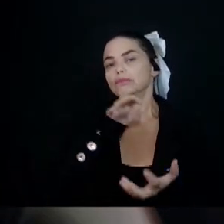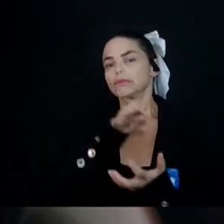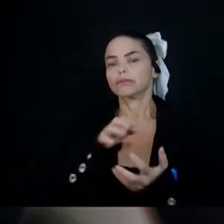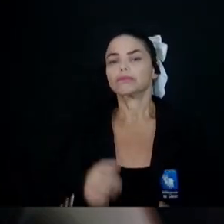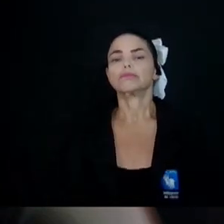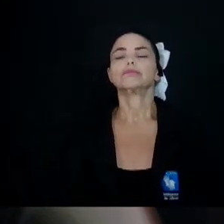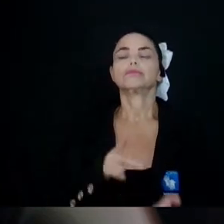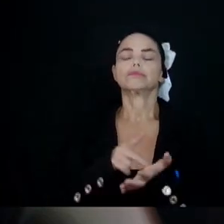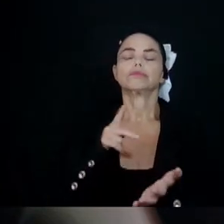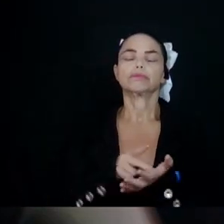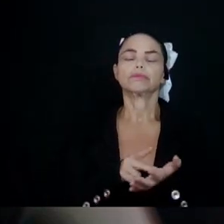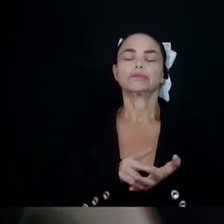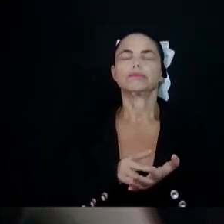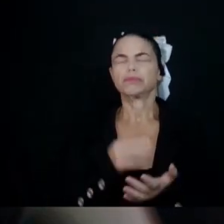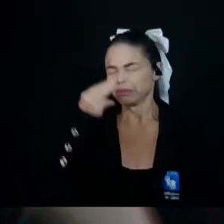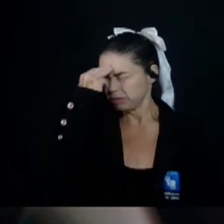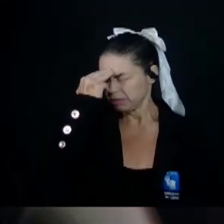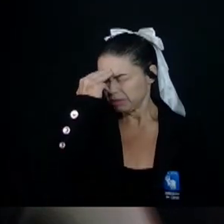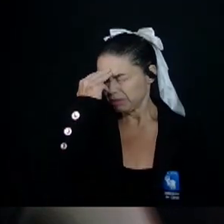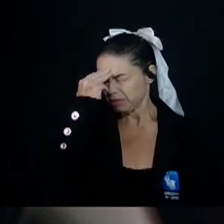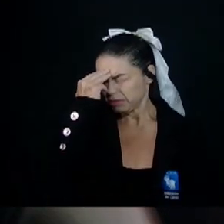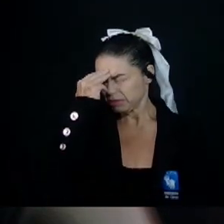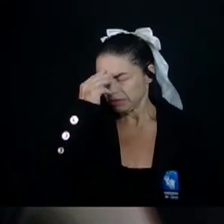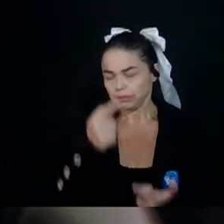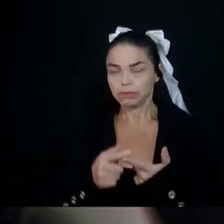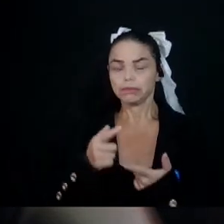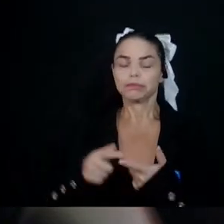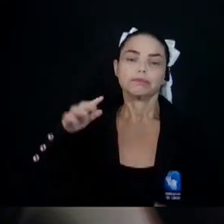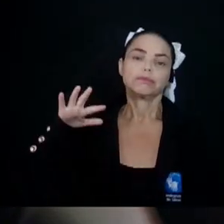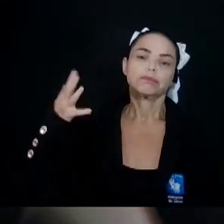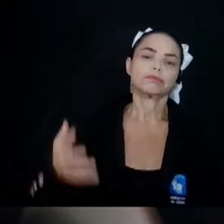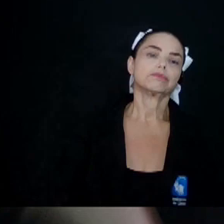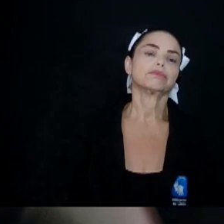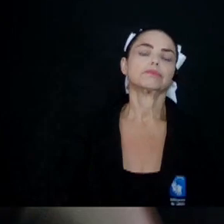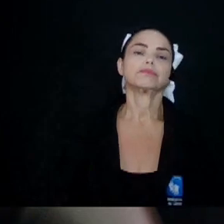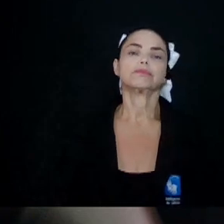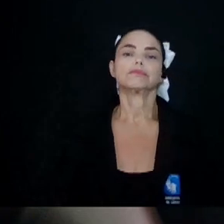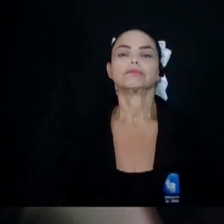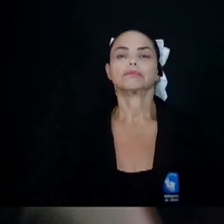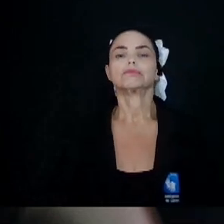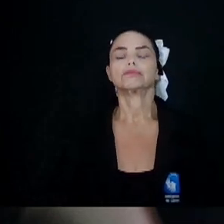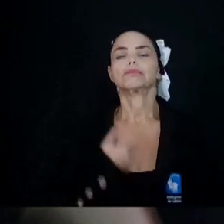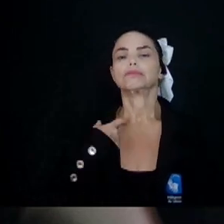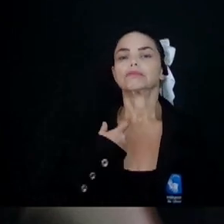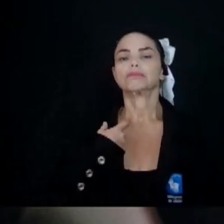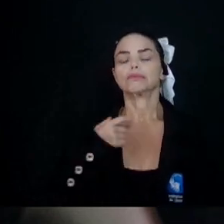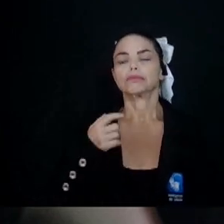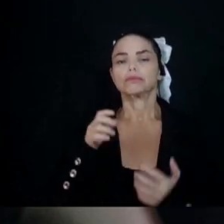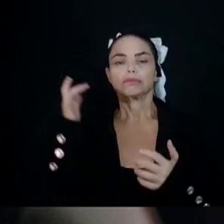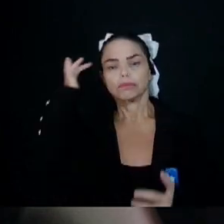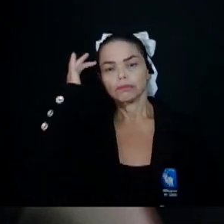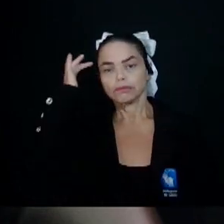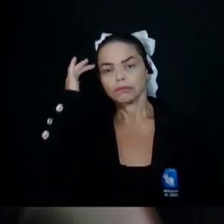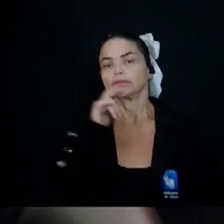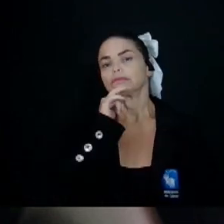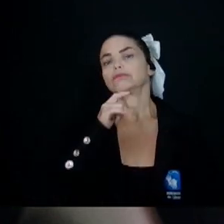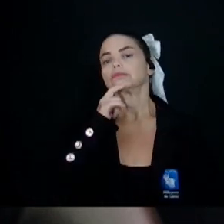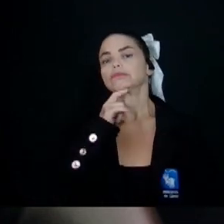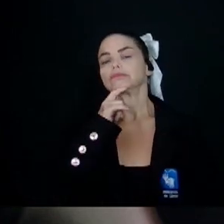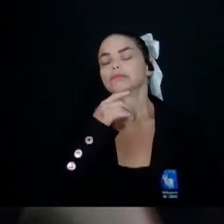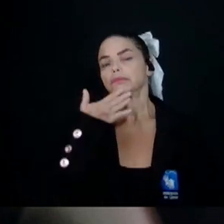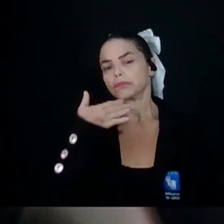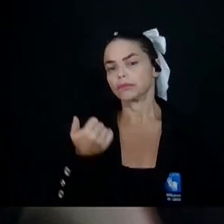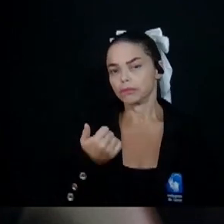inclusive mentalmente, porque está acontecendo ali um amadurecimento do córtex pré-frontal. Então ali eles não conseguem filtrar